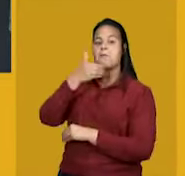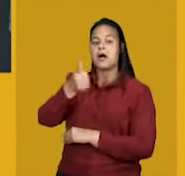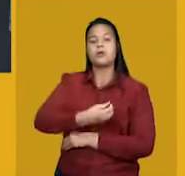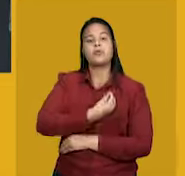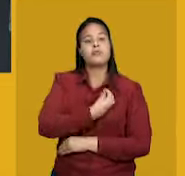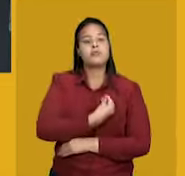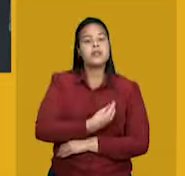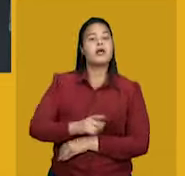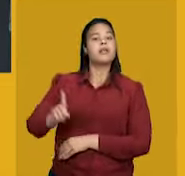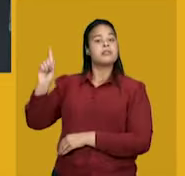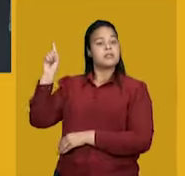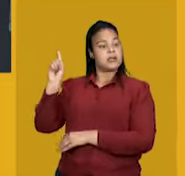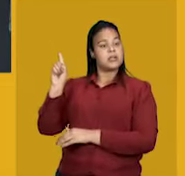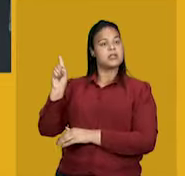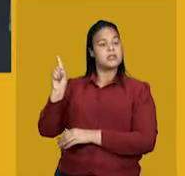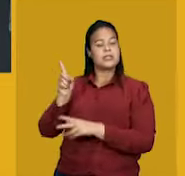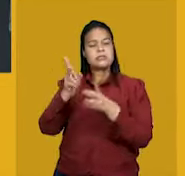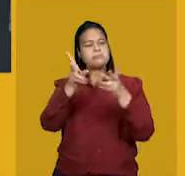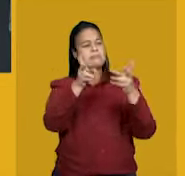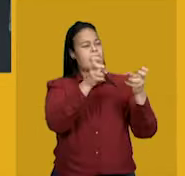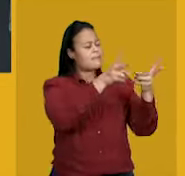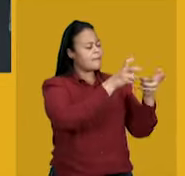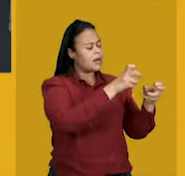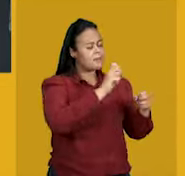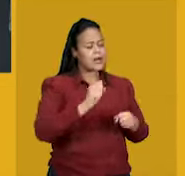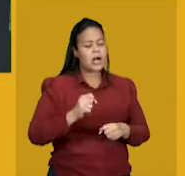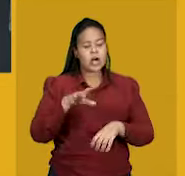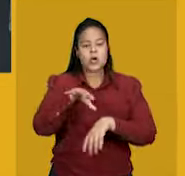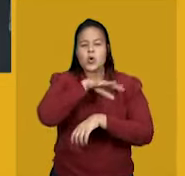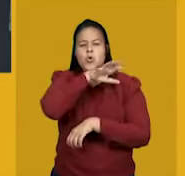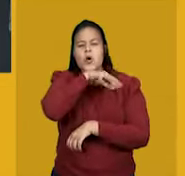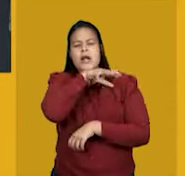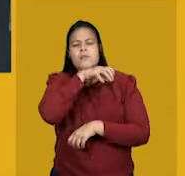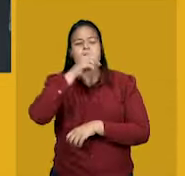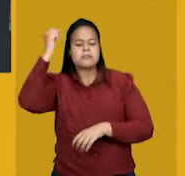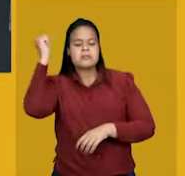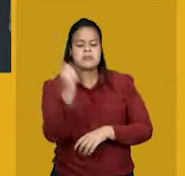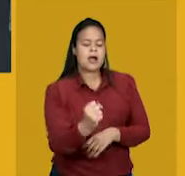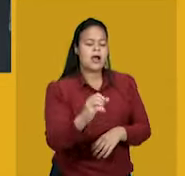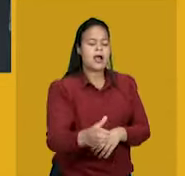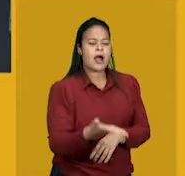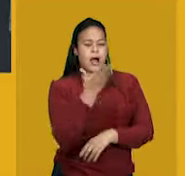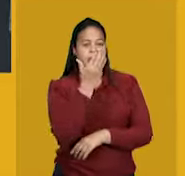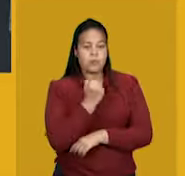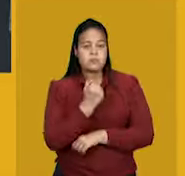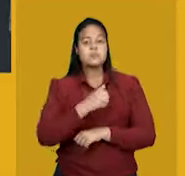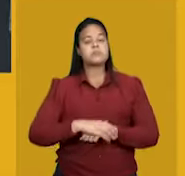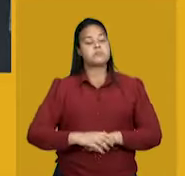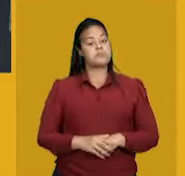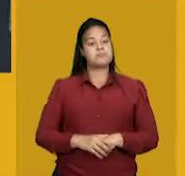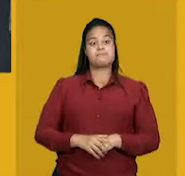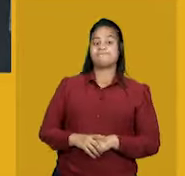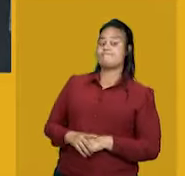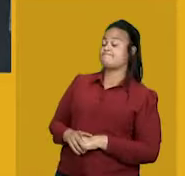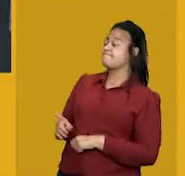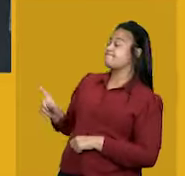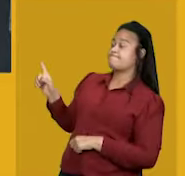humanidade era coletora e caçadora. O homem comia o que encontrava na natureza. Já aqui,